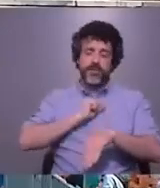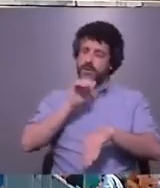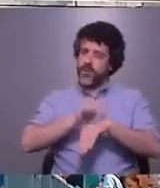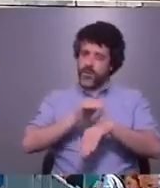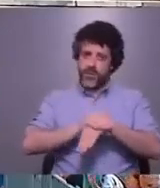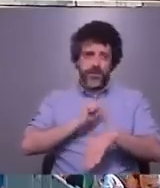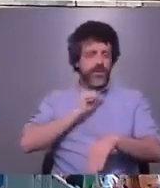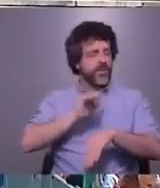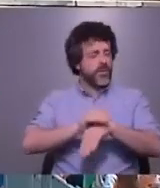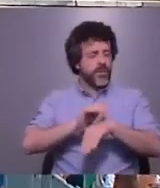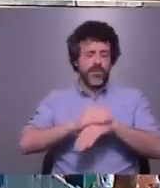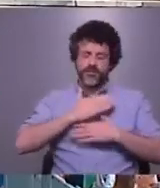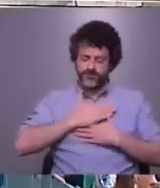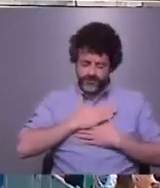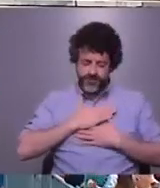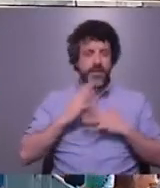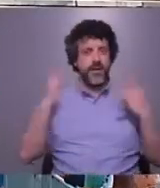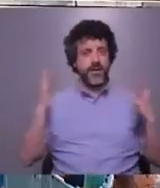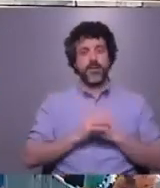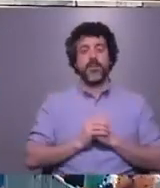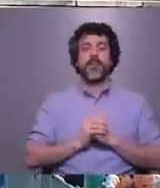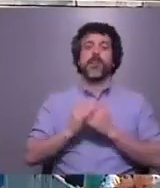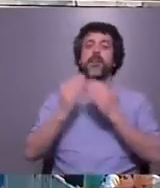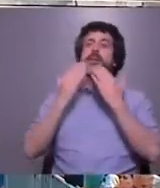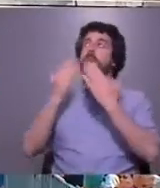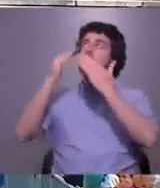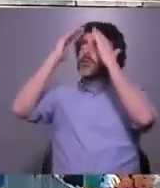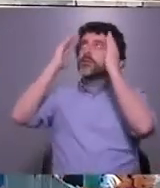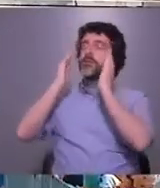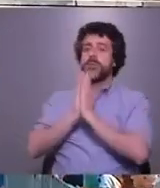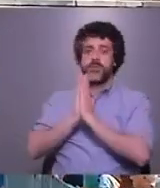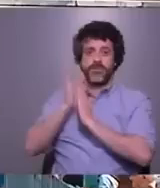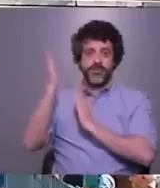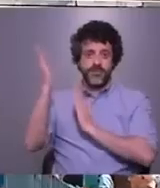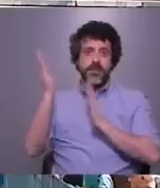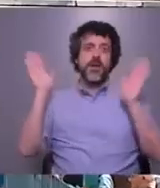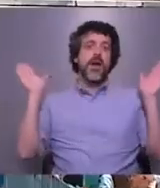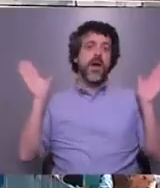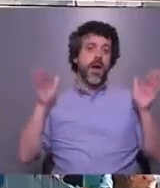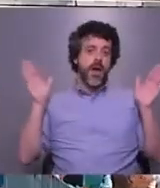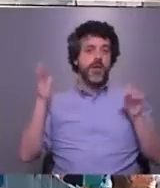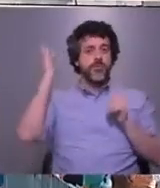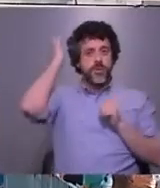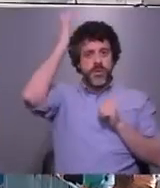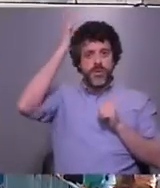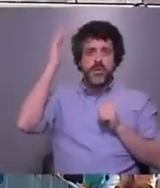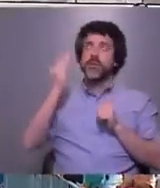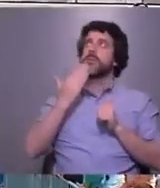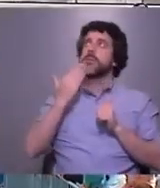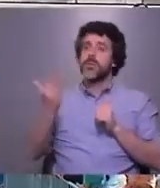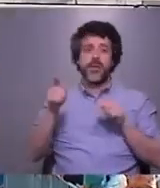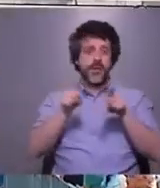minha culpa, minha tão grande culpa. E peço à Virgem Maria, aos anjos e santos e a